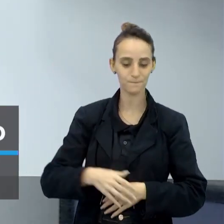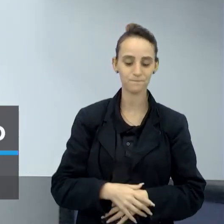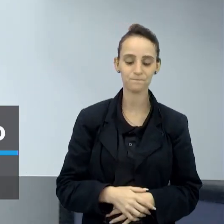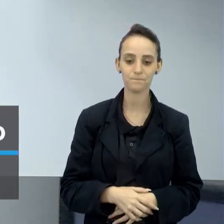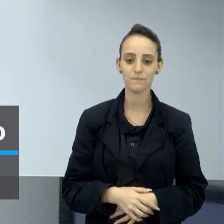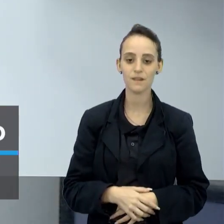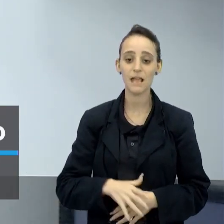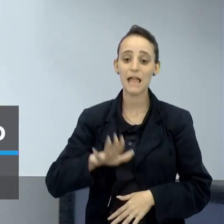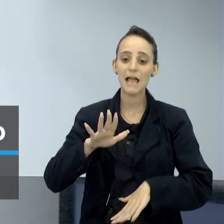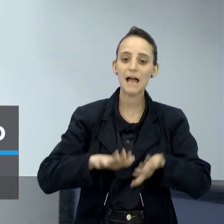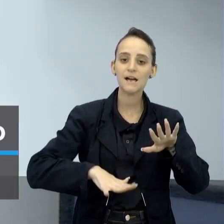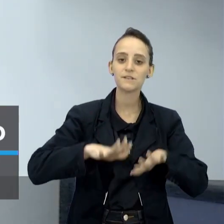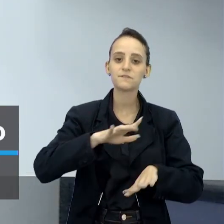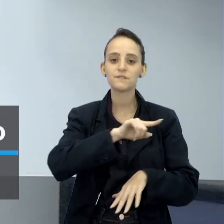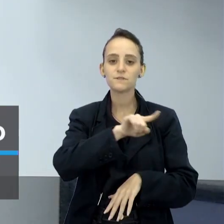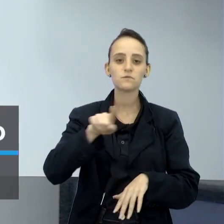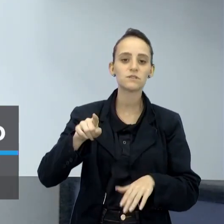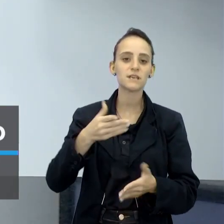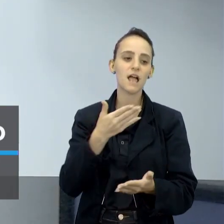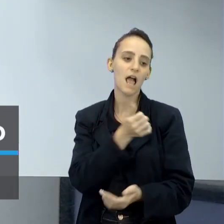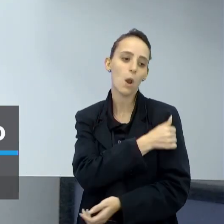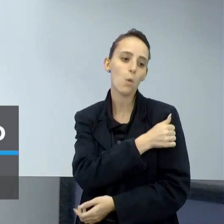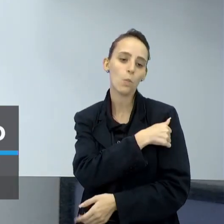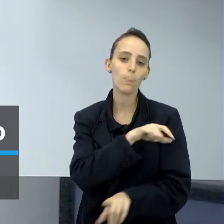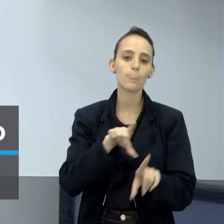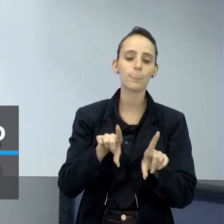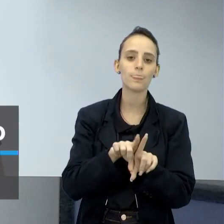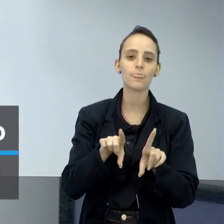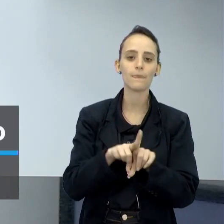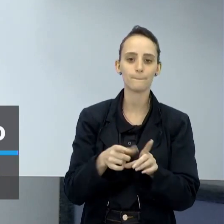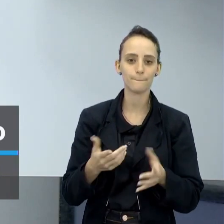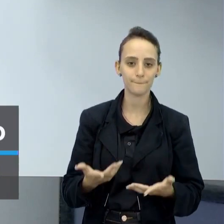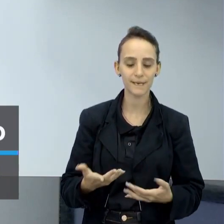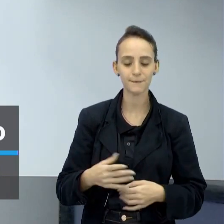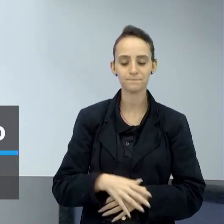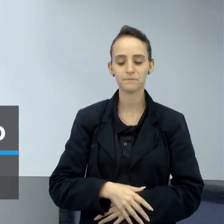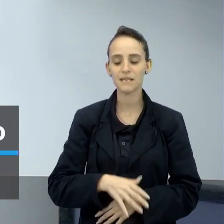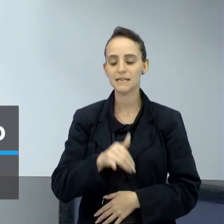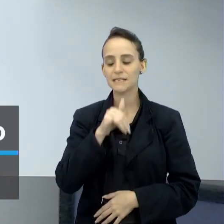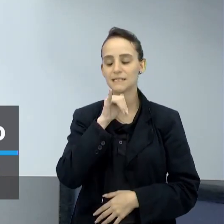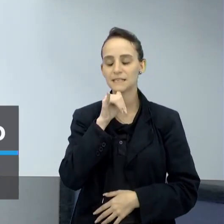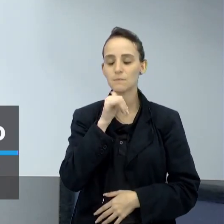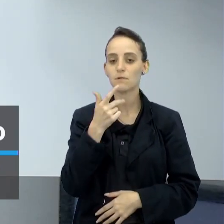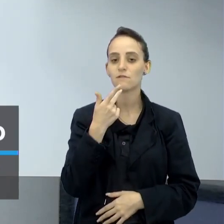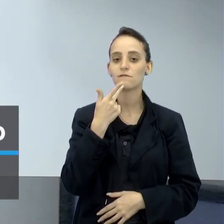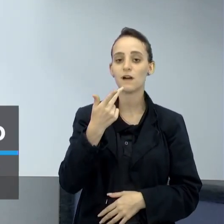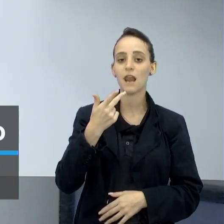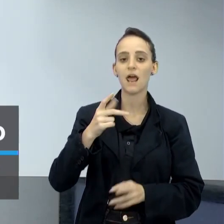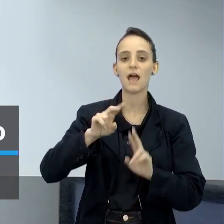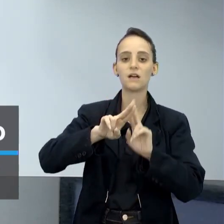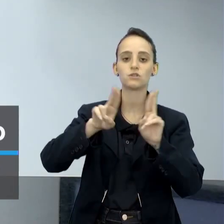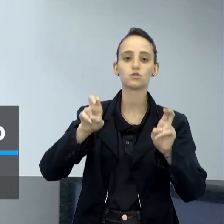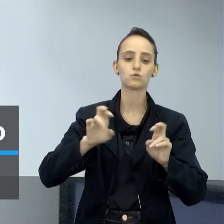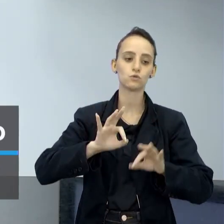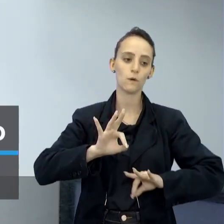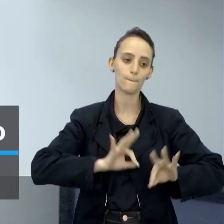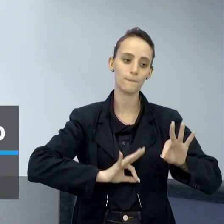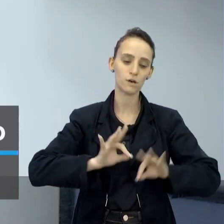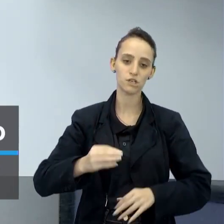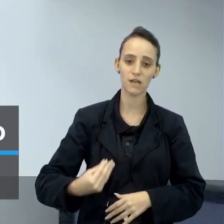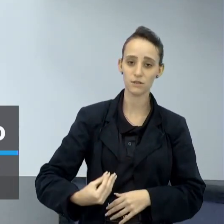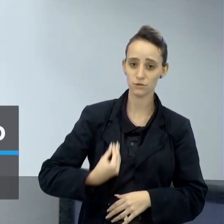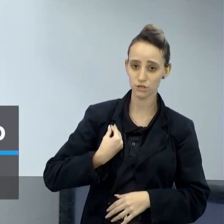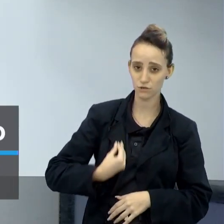você, estudante, também não passa por esse processo? Quando a gente está falando lá do nosso projeto de vida, quais são as suas referências? Essas